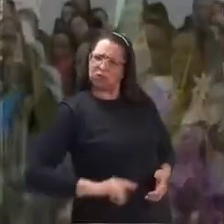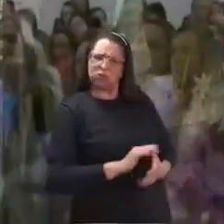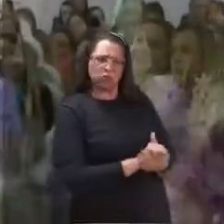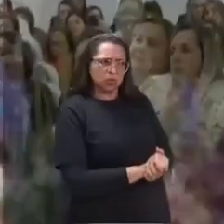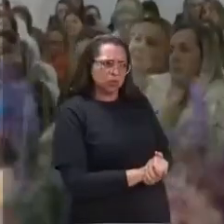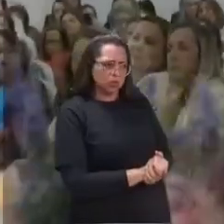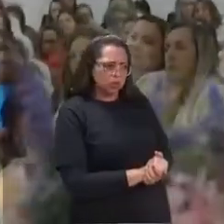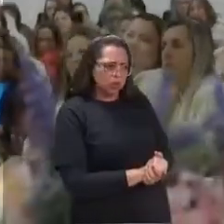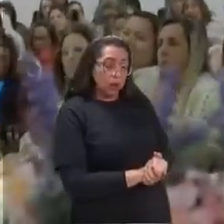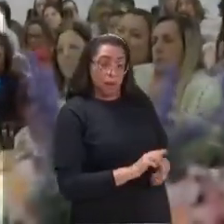Ei, ei, ei.